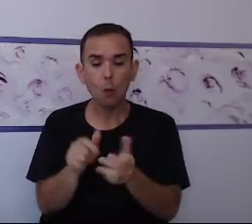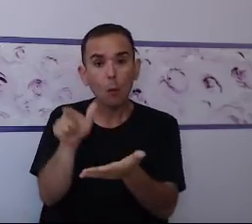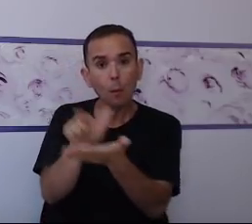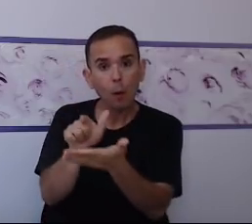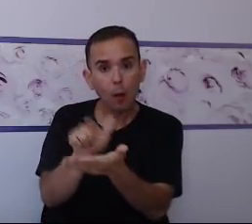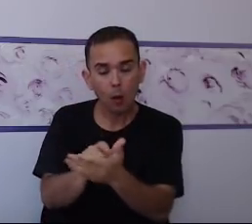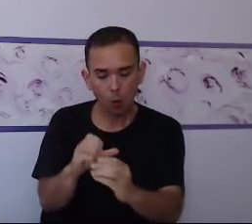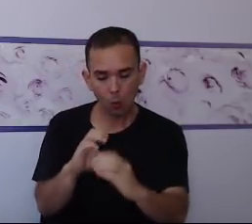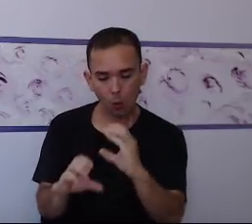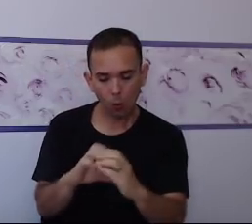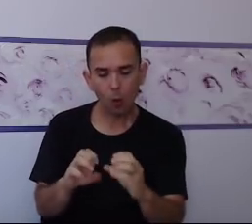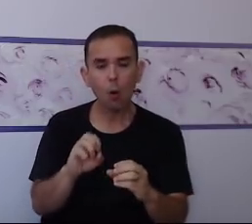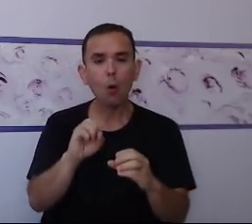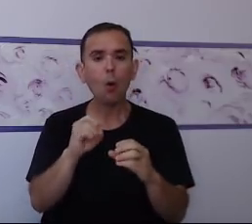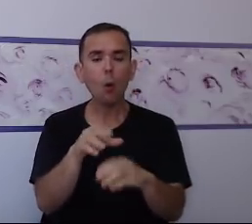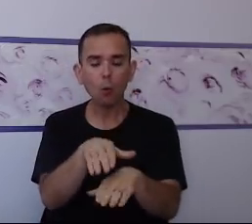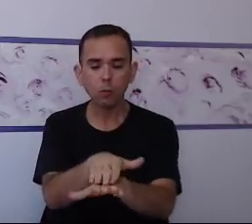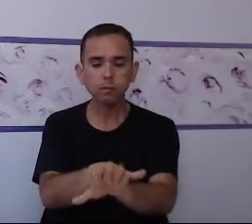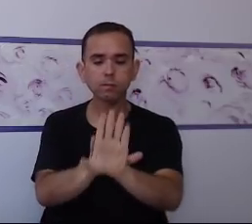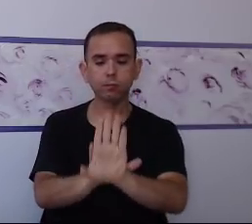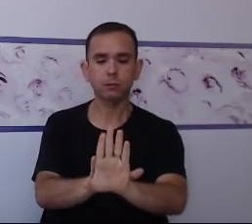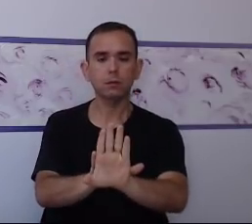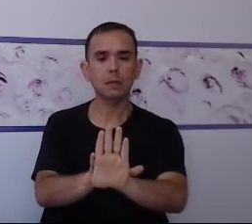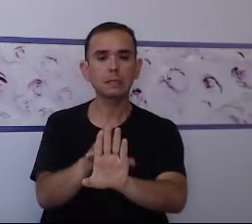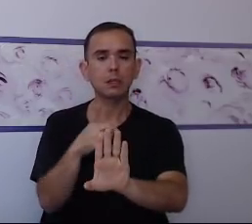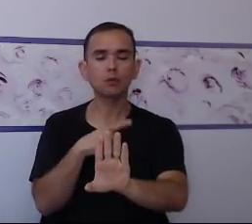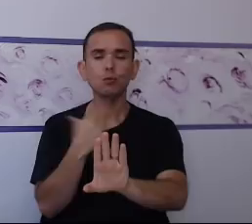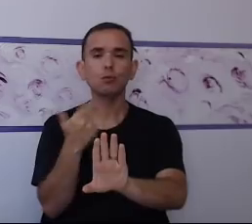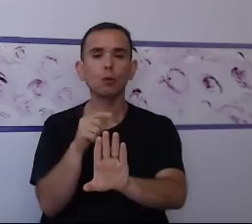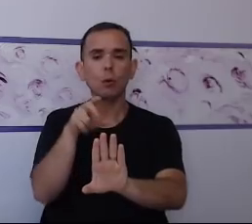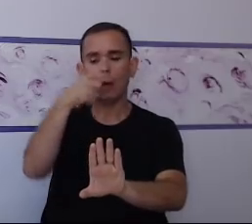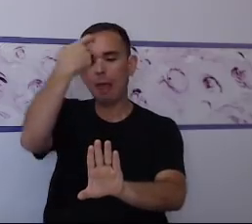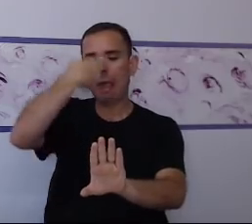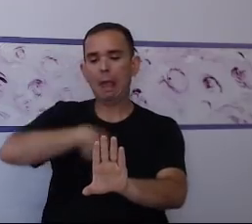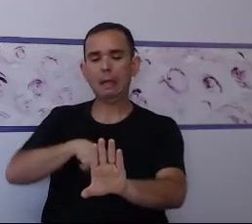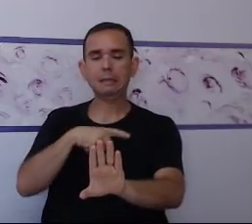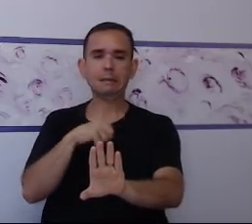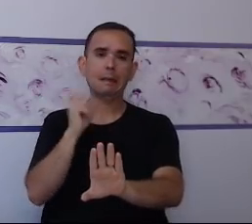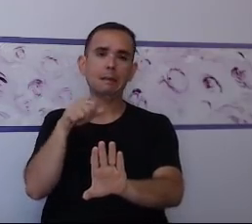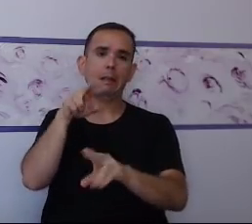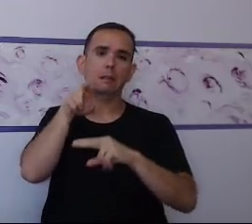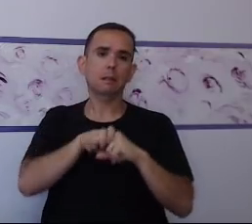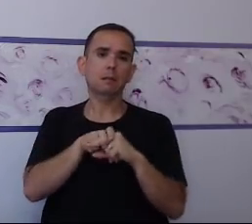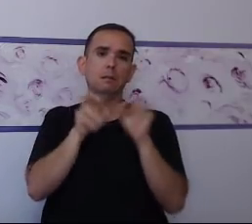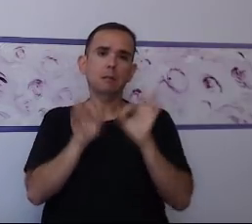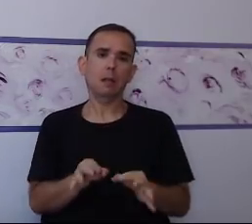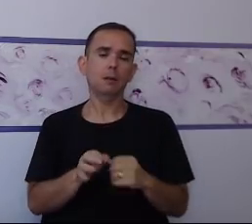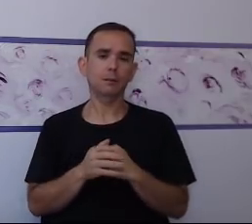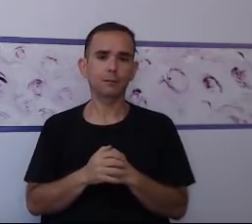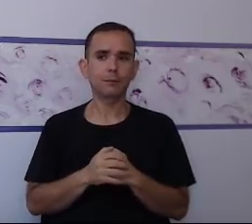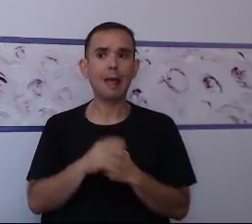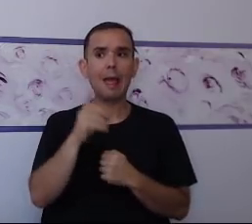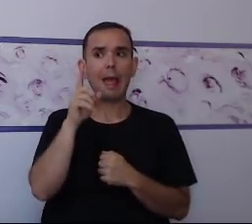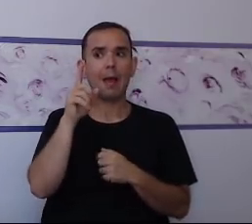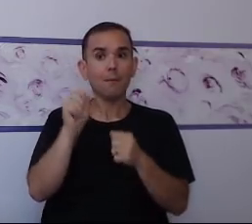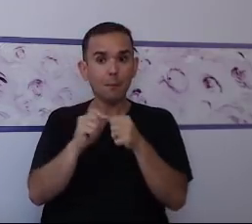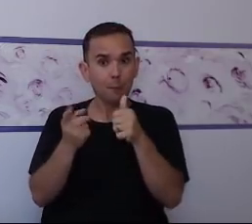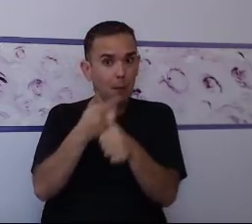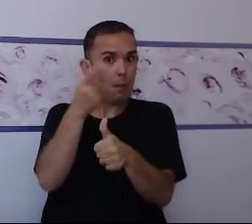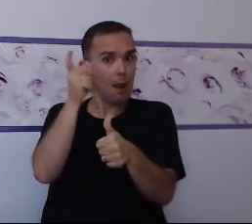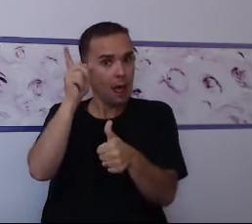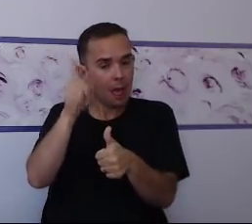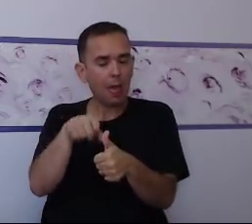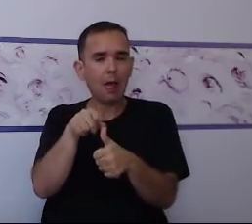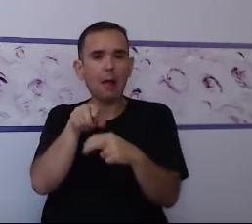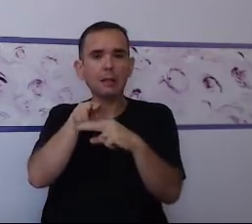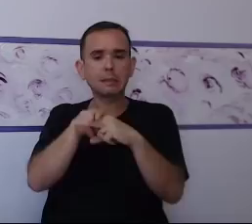comunicação ou um plano inclinado, se eu não estou com esse aluno bem posicionado? Então, a primeira coisa que a gente faz é posicionar esse aluno em